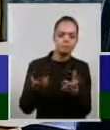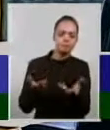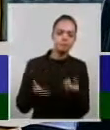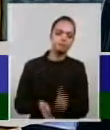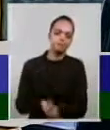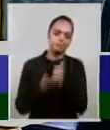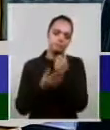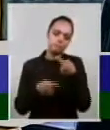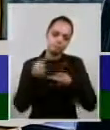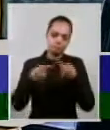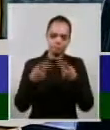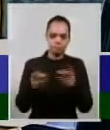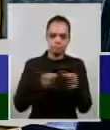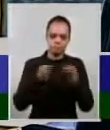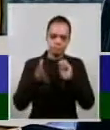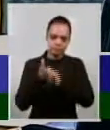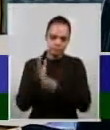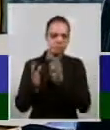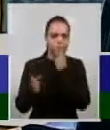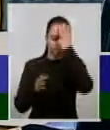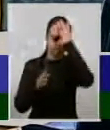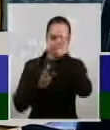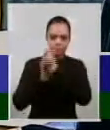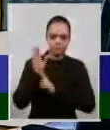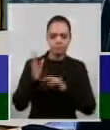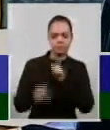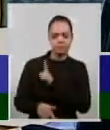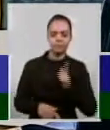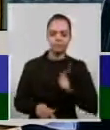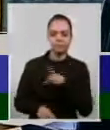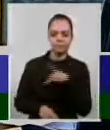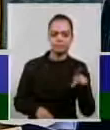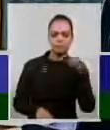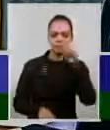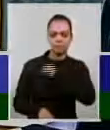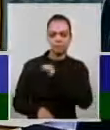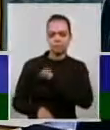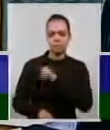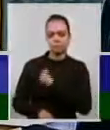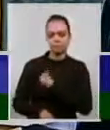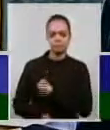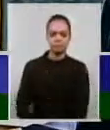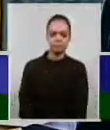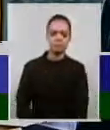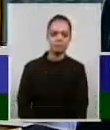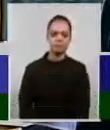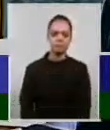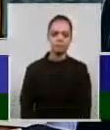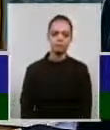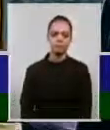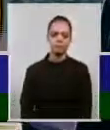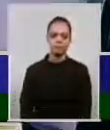é favorável pela tramitação do projeto e assina o Milho Alvorada como relator, Glaucia da Saúde como presidente, Silés Miranda como membro.